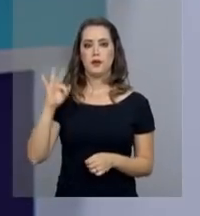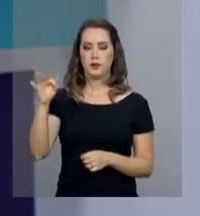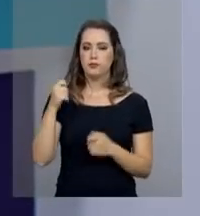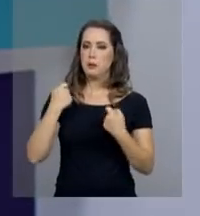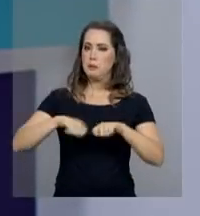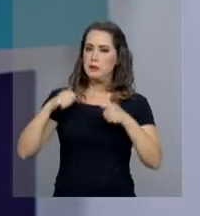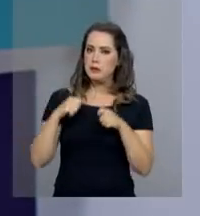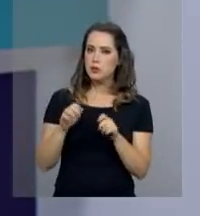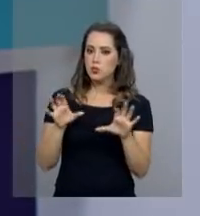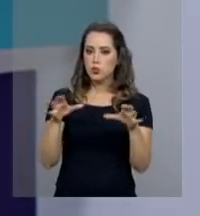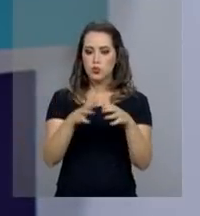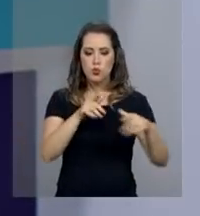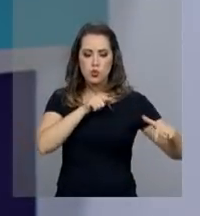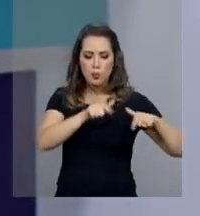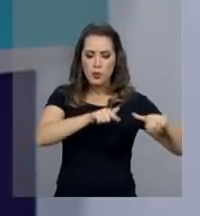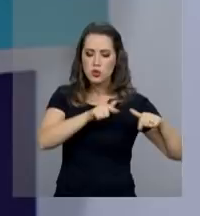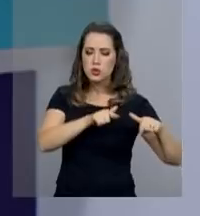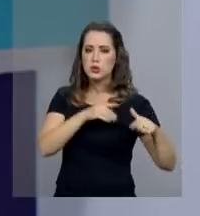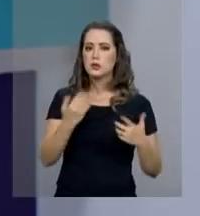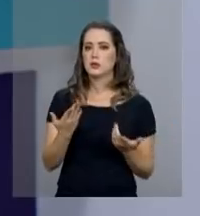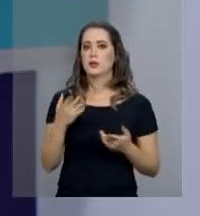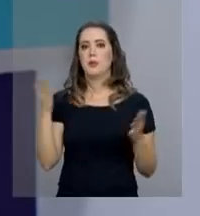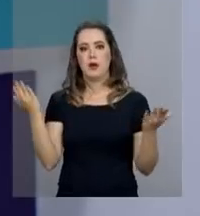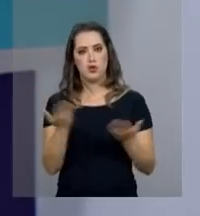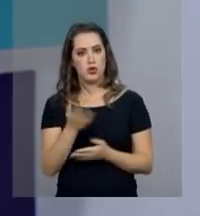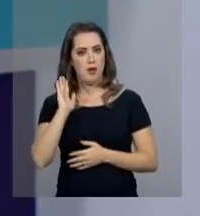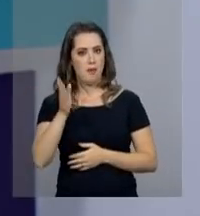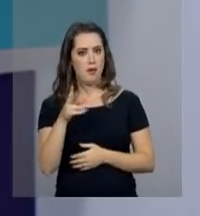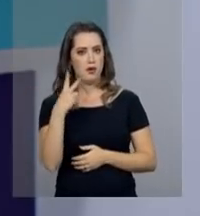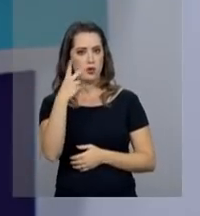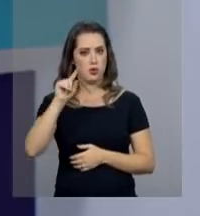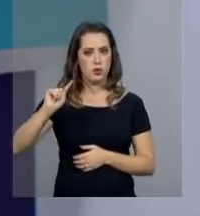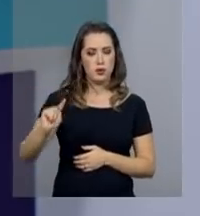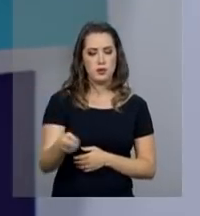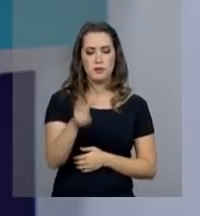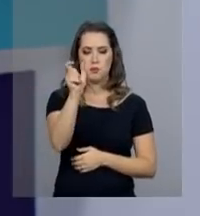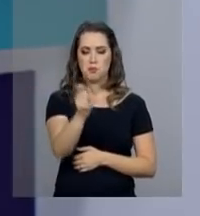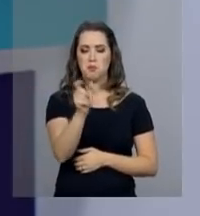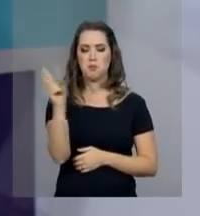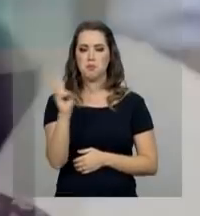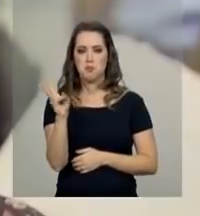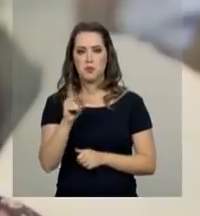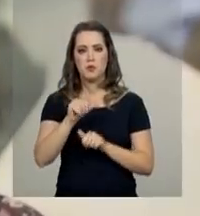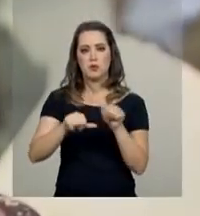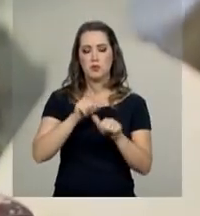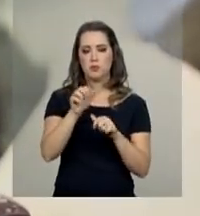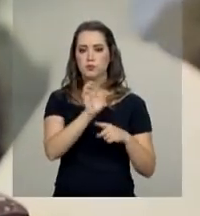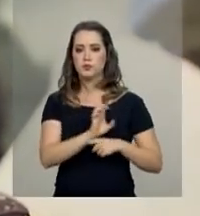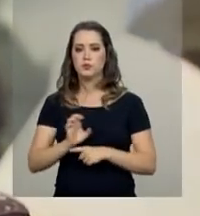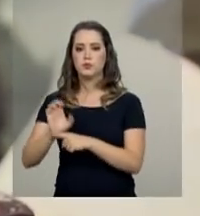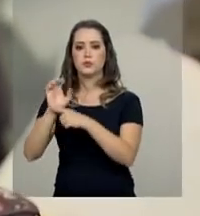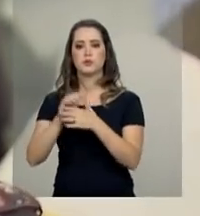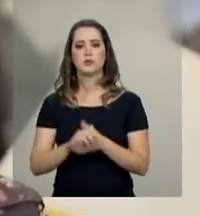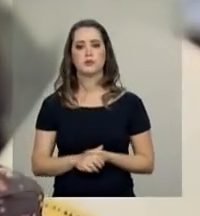mil imigrantes da Venezuela foram transferidos para 8 estados e o Distrito Federal.